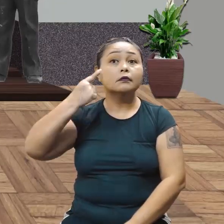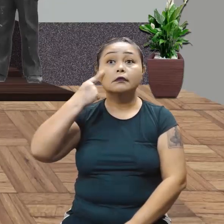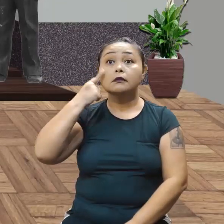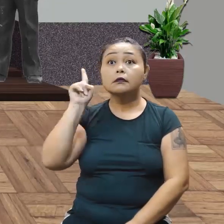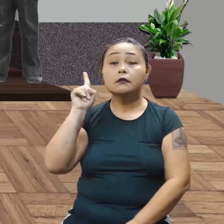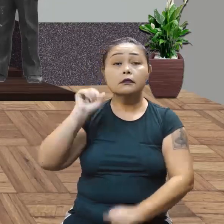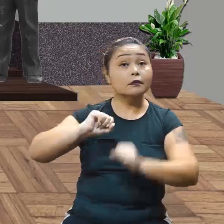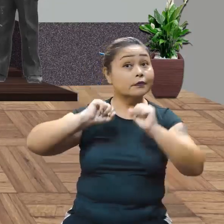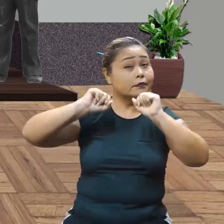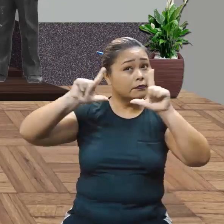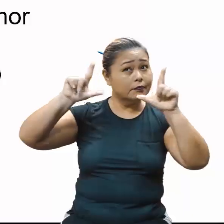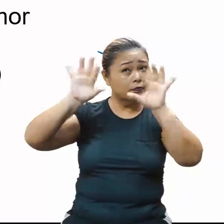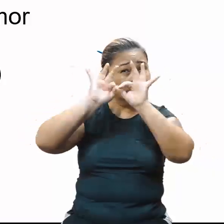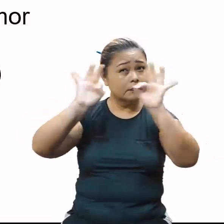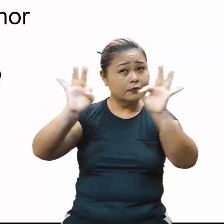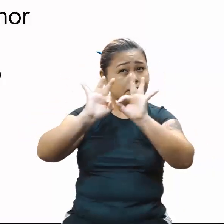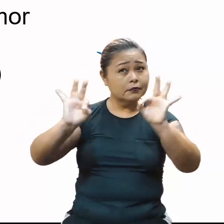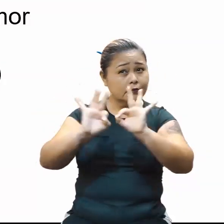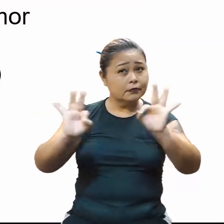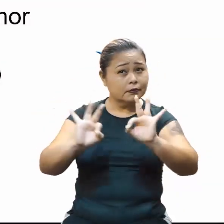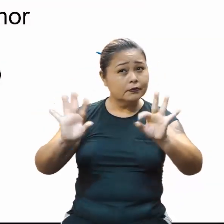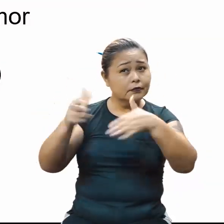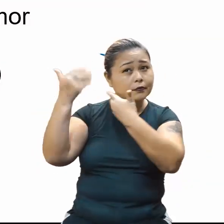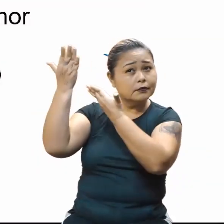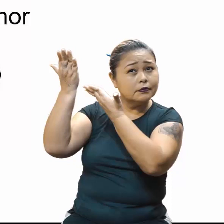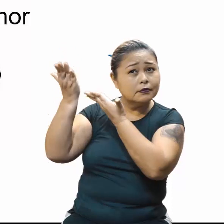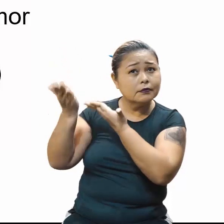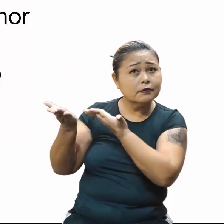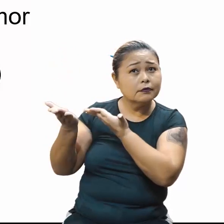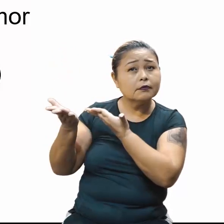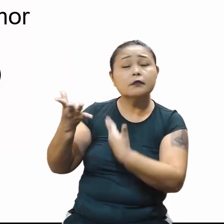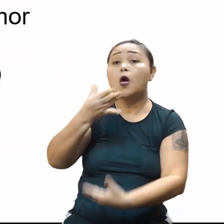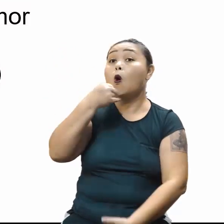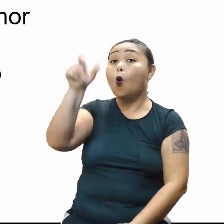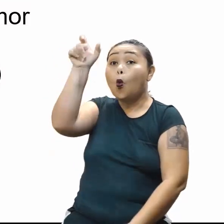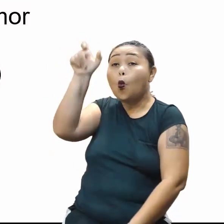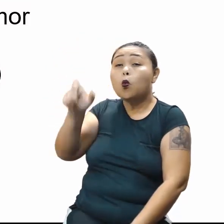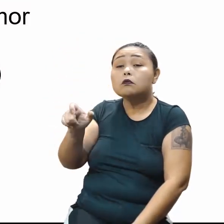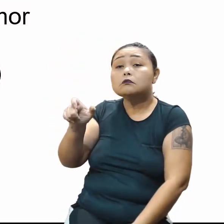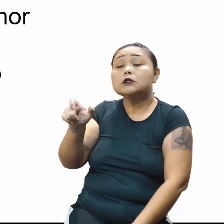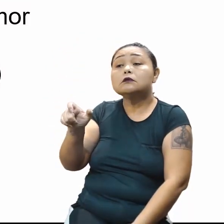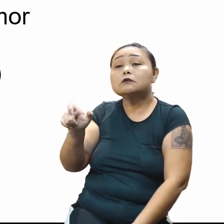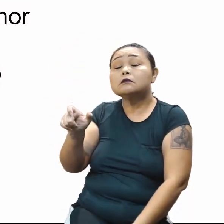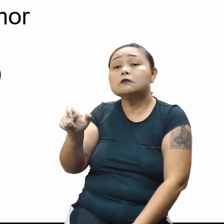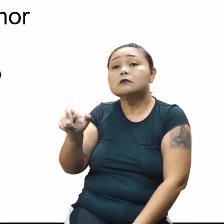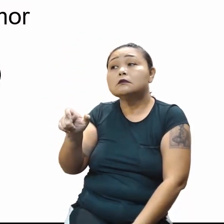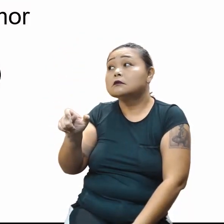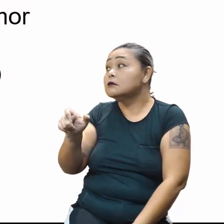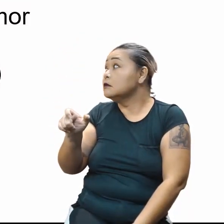Olha aí, amplie essa frase aí, coloque na tela aí para vocês. O homem